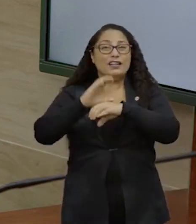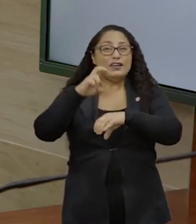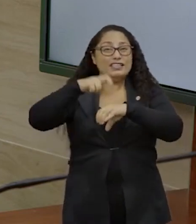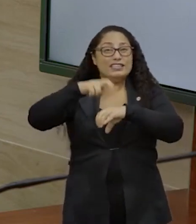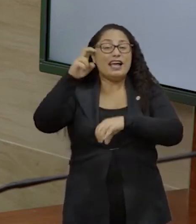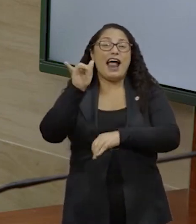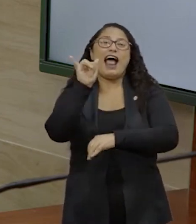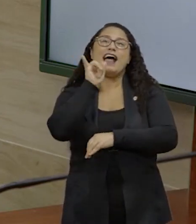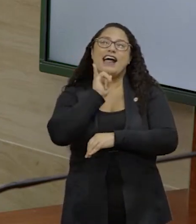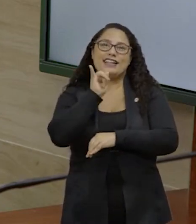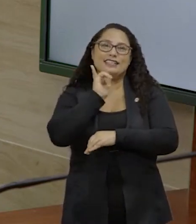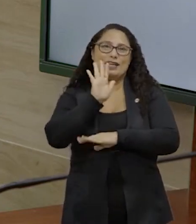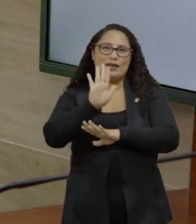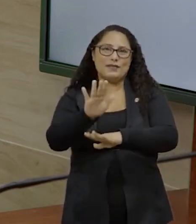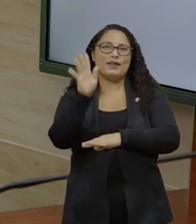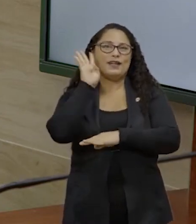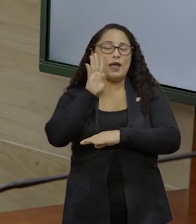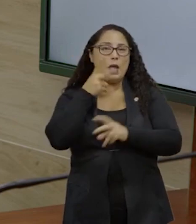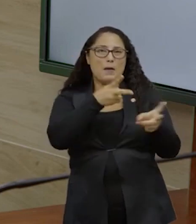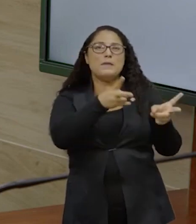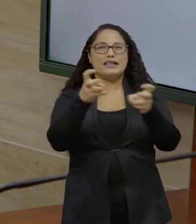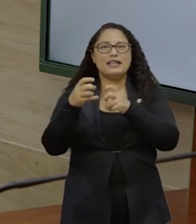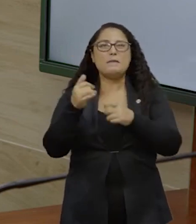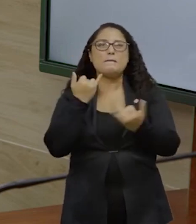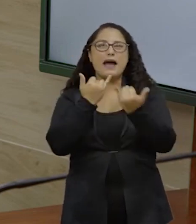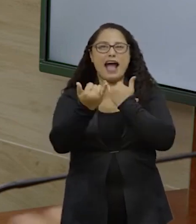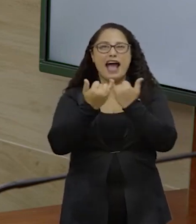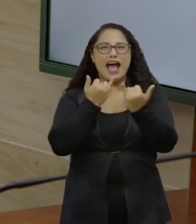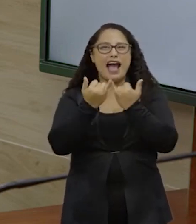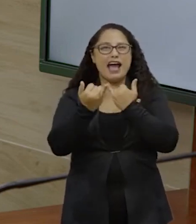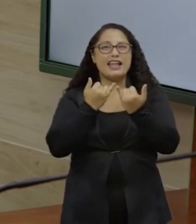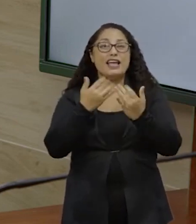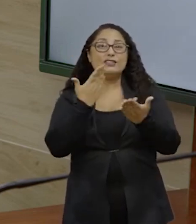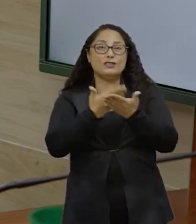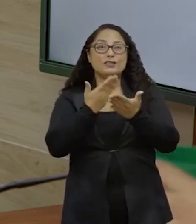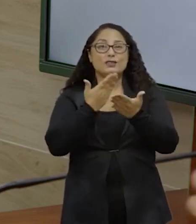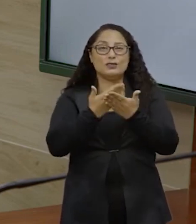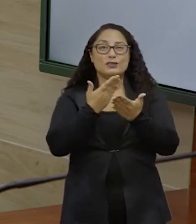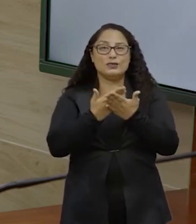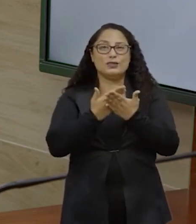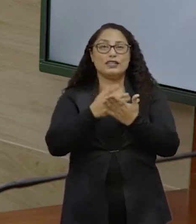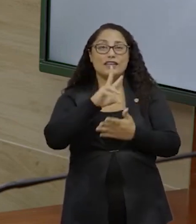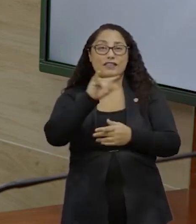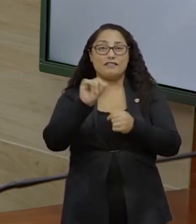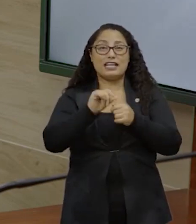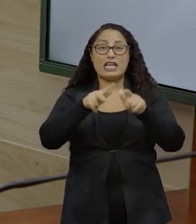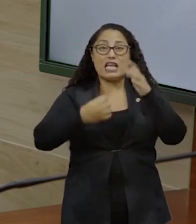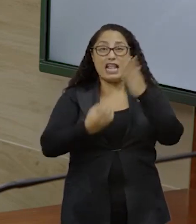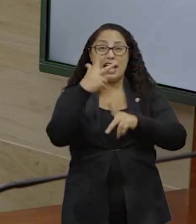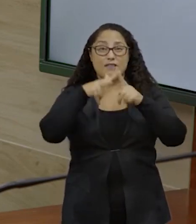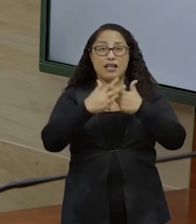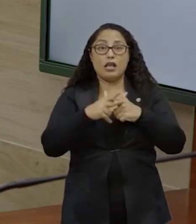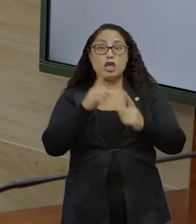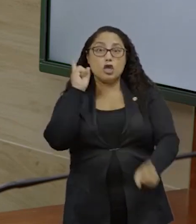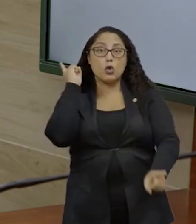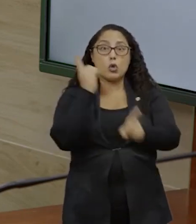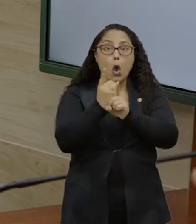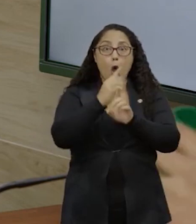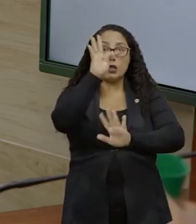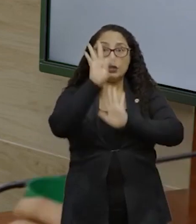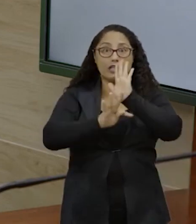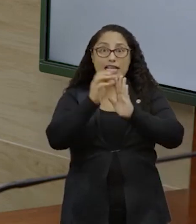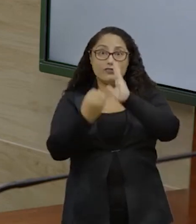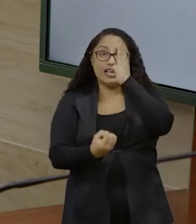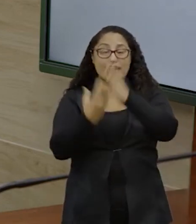Por exemplo, eu vi, parece que tem alguns estudos que eles estão fazendo ferramentas que detectam se o